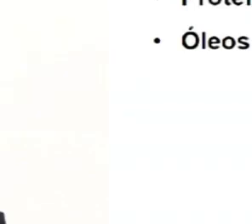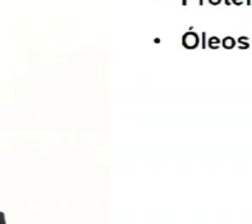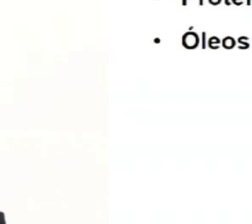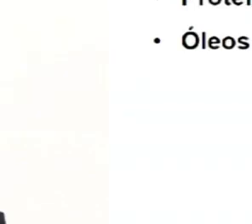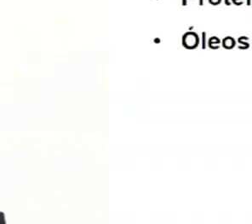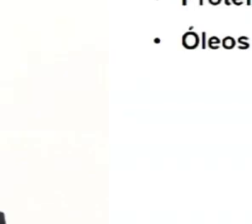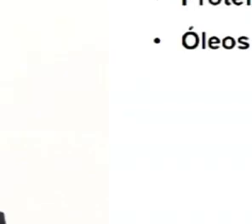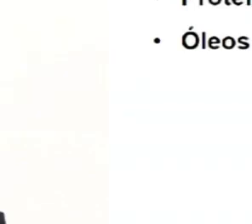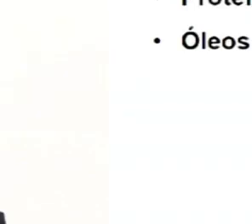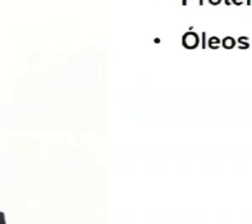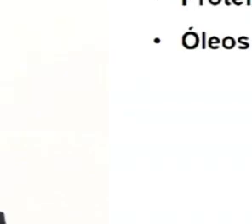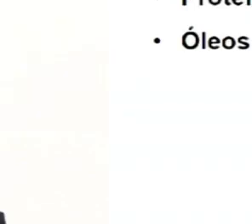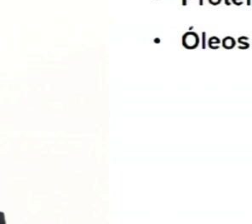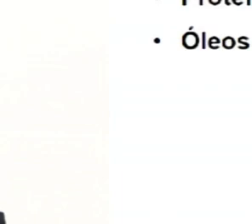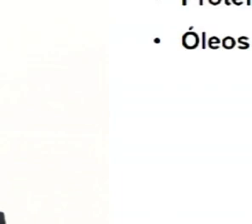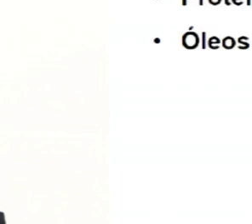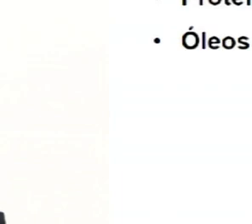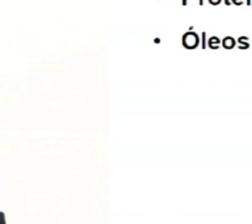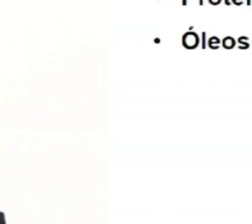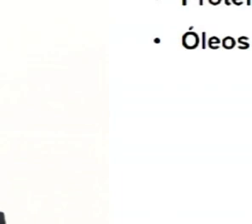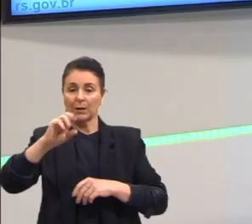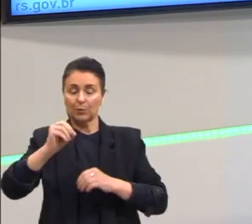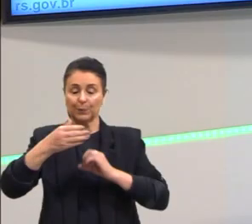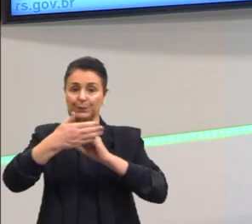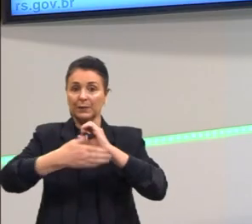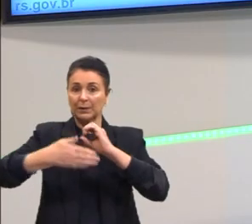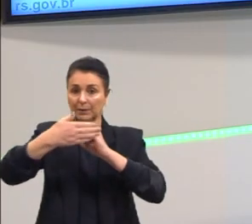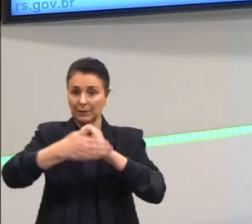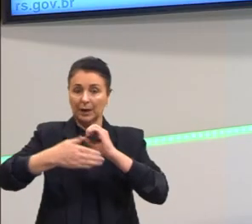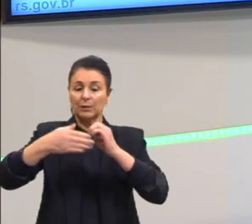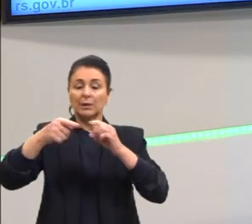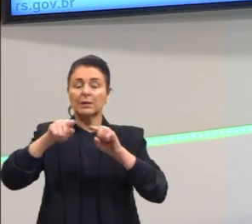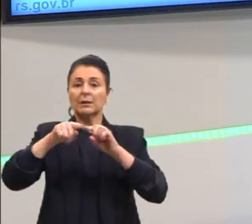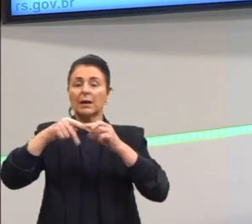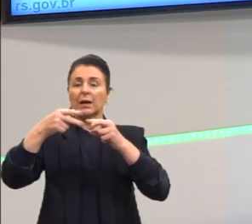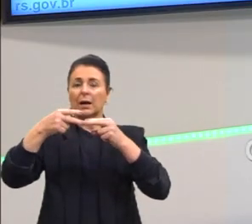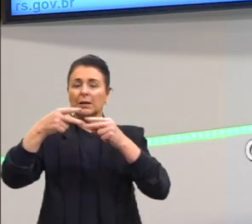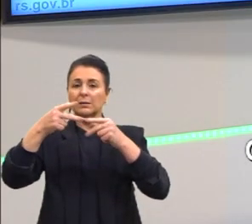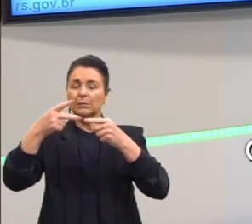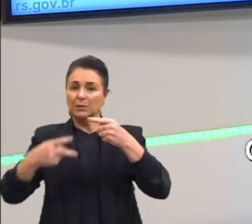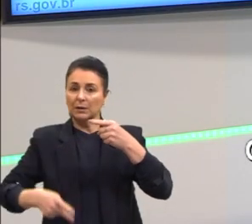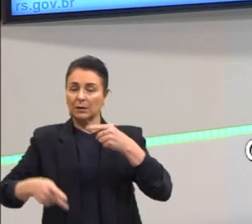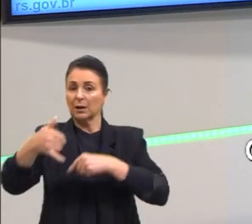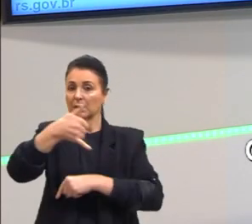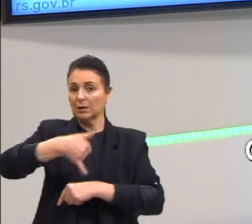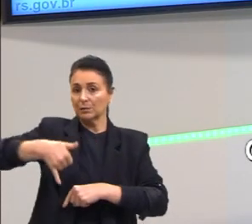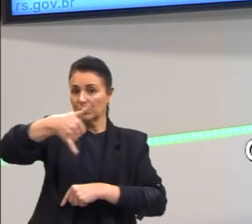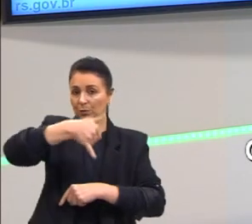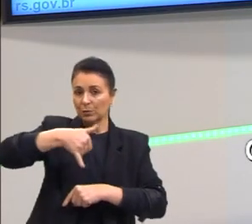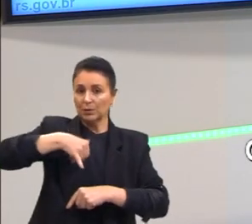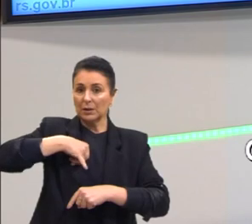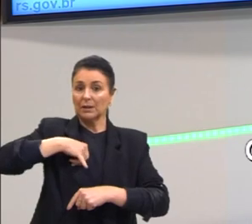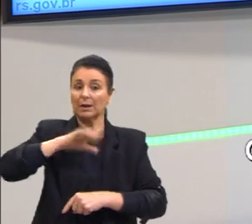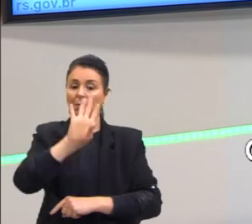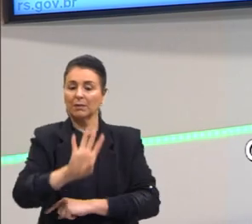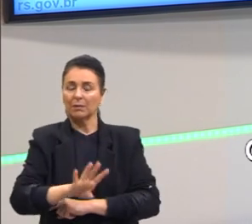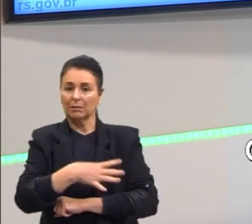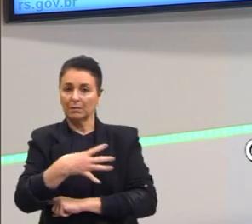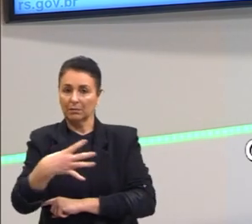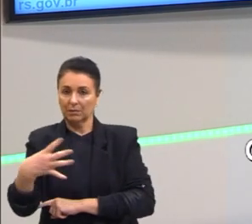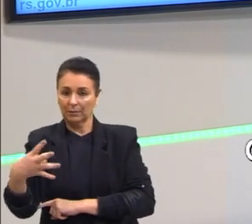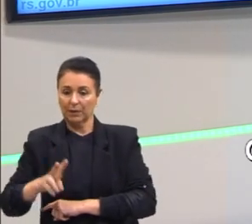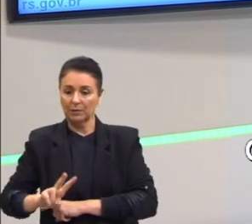formados pelos macronutrientes que são em Atos as proteínas e as gorduras existem valores que são tabelados